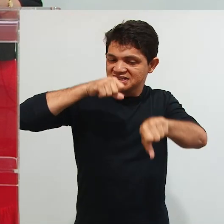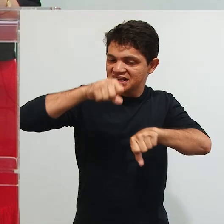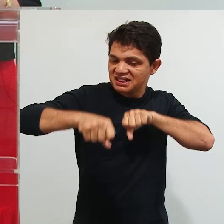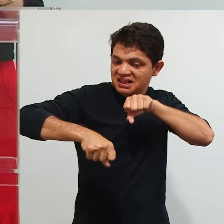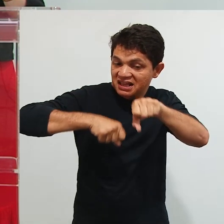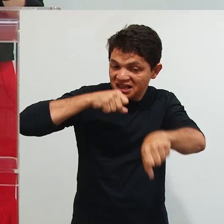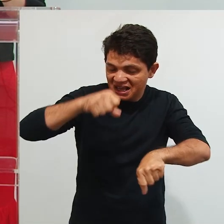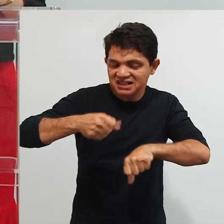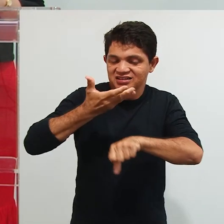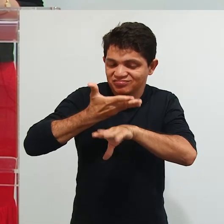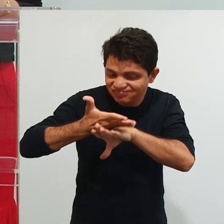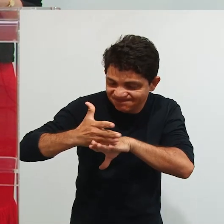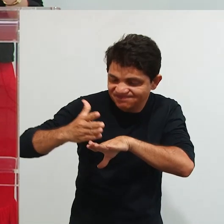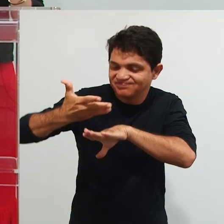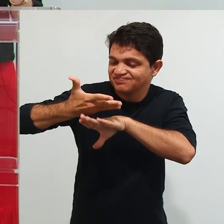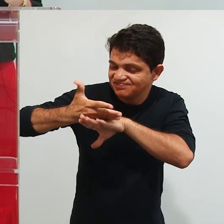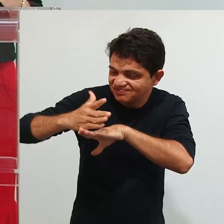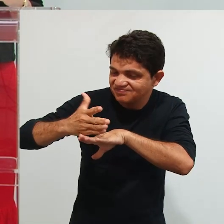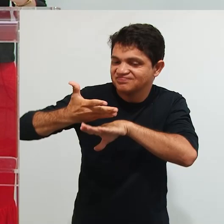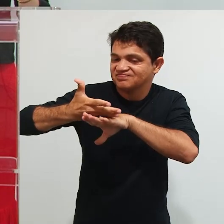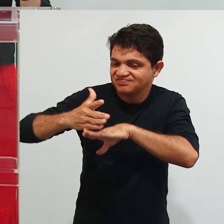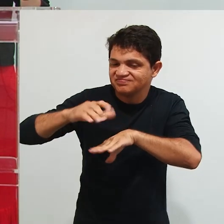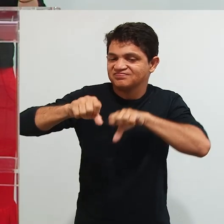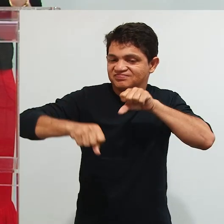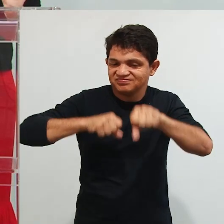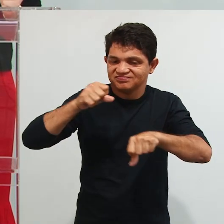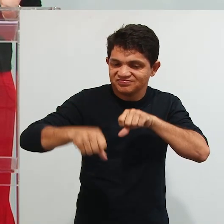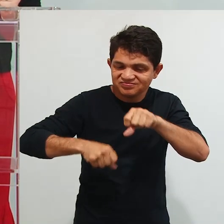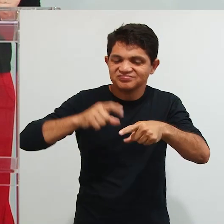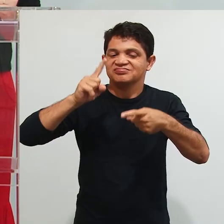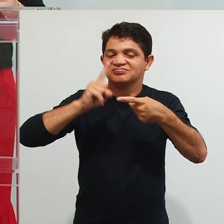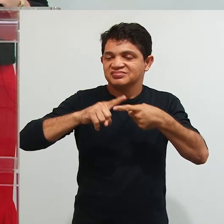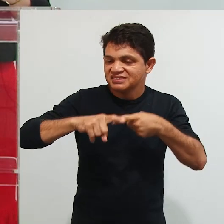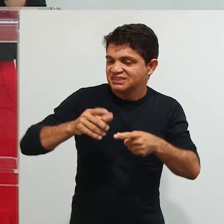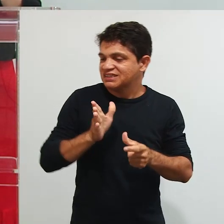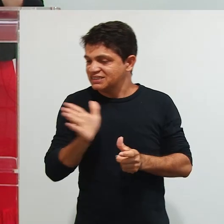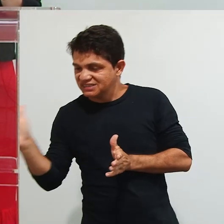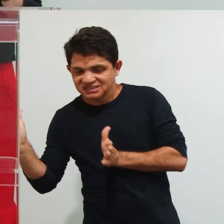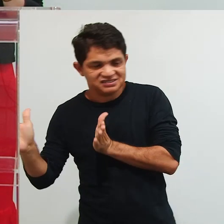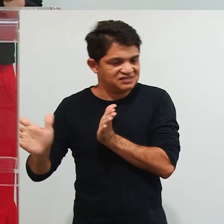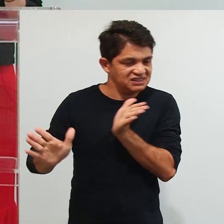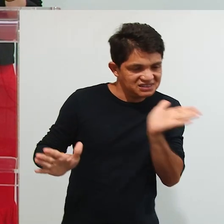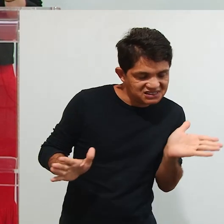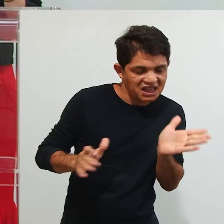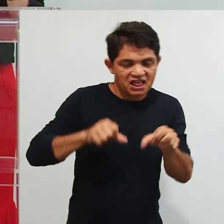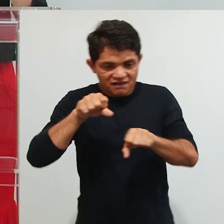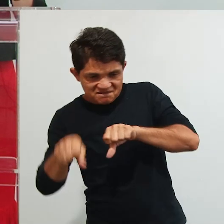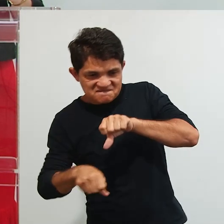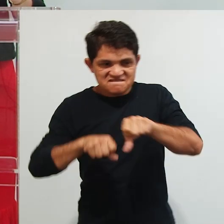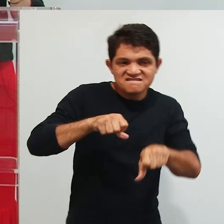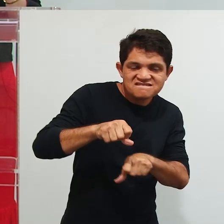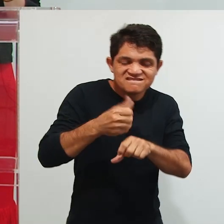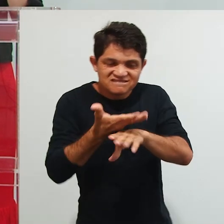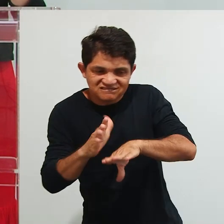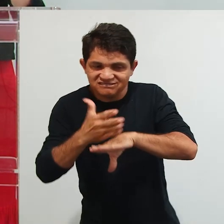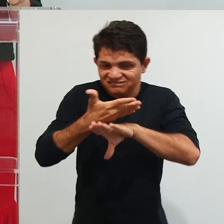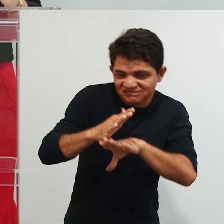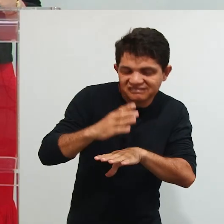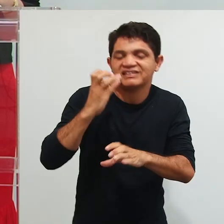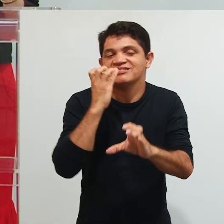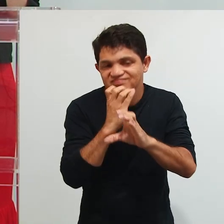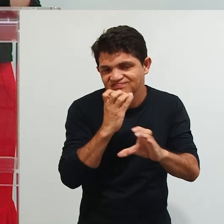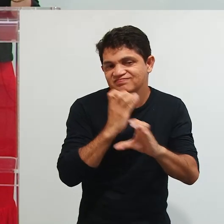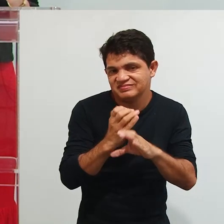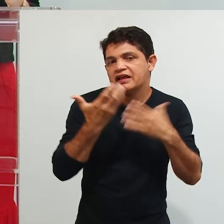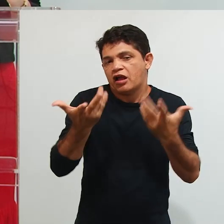Primeiro momento que a gente está aprendendo a andar de bicicleta, a gente tem que aprender a se equilibrar, a subir na bicicleta, e a gente vai tendo as